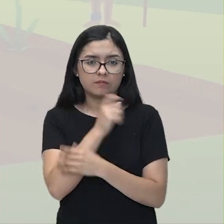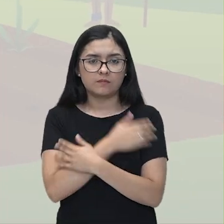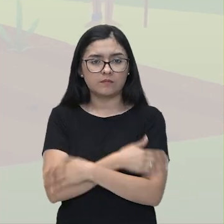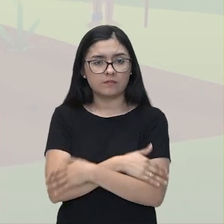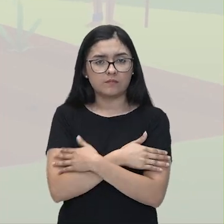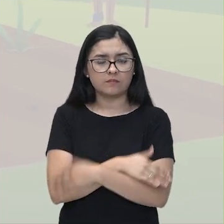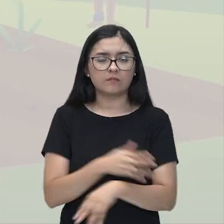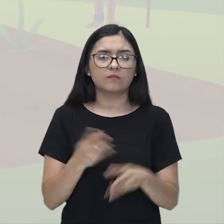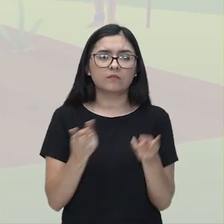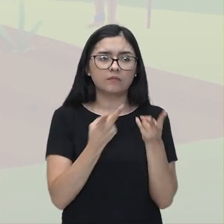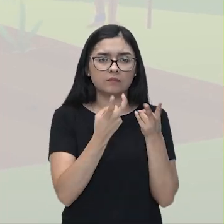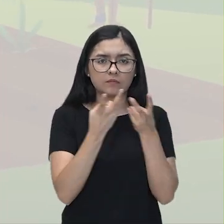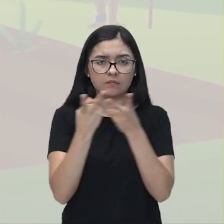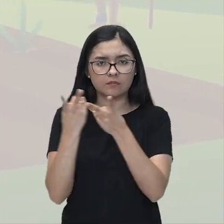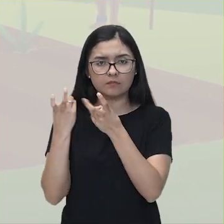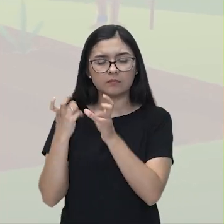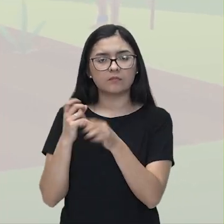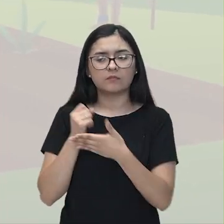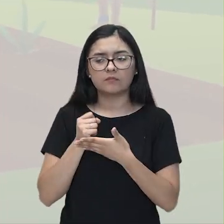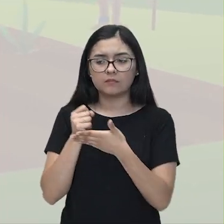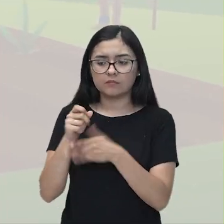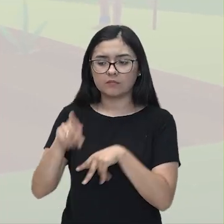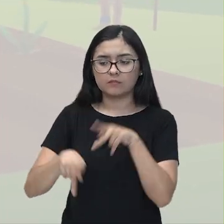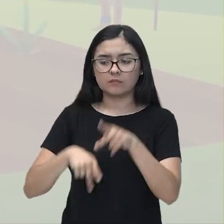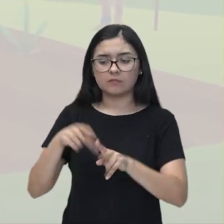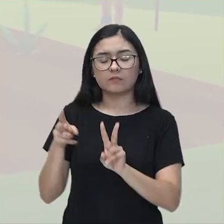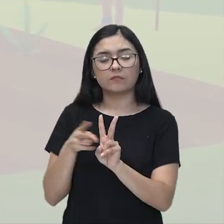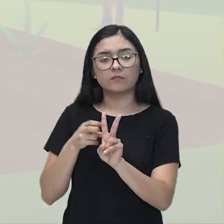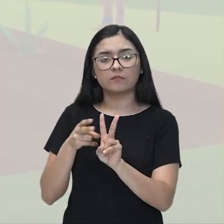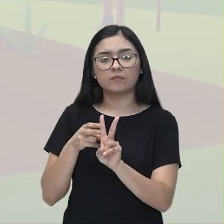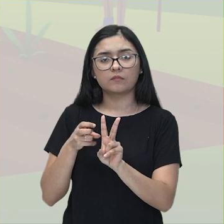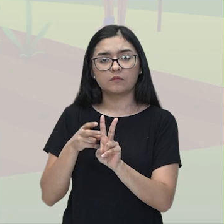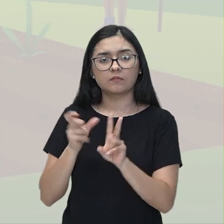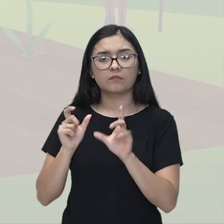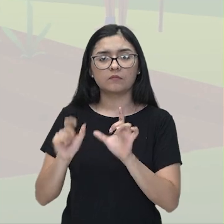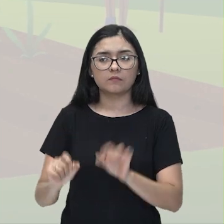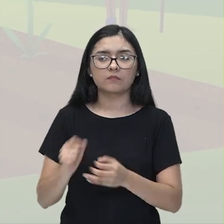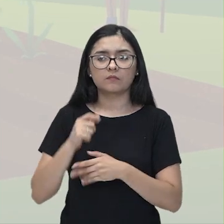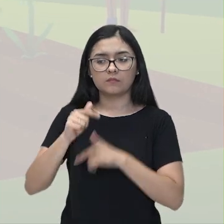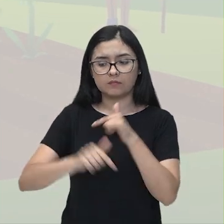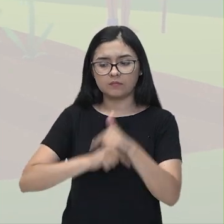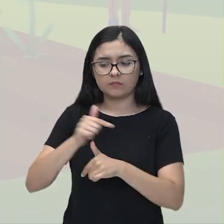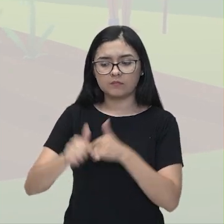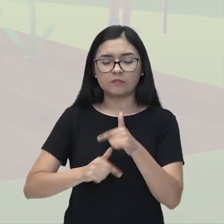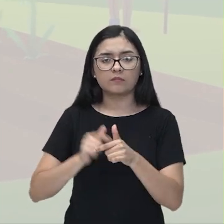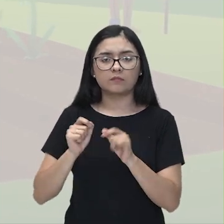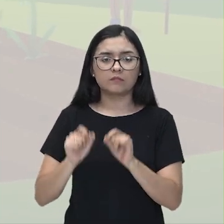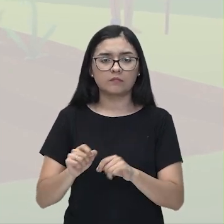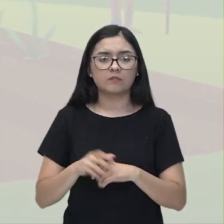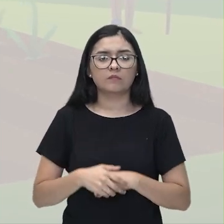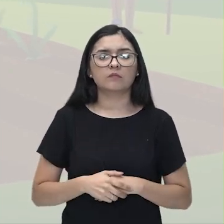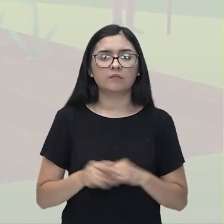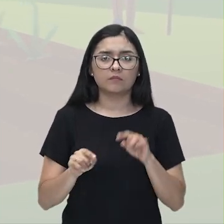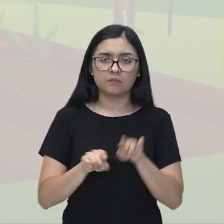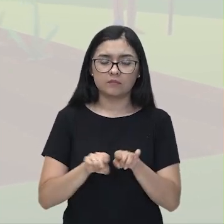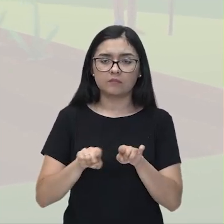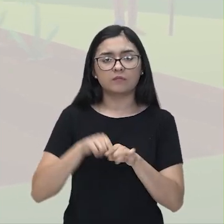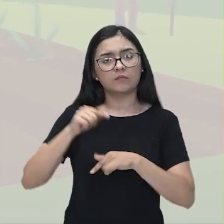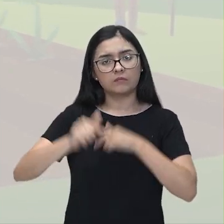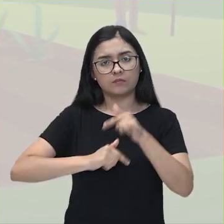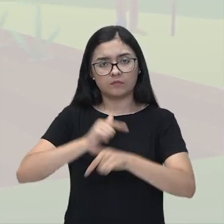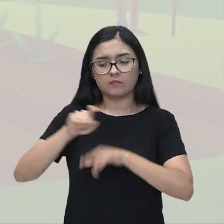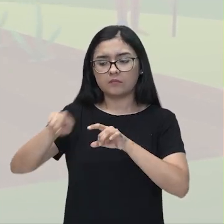Essas observações auxiliam os povos indígenas nas noções de passagem do tempo e nas